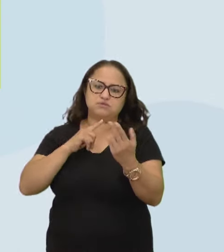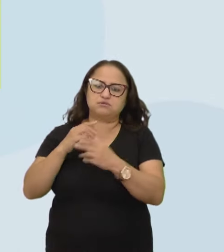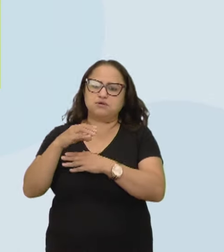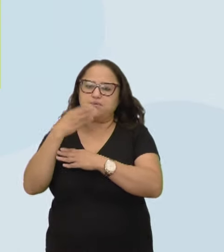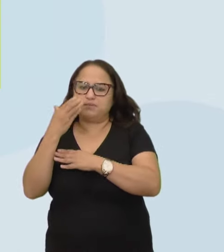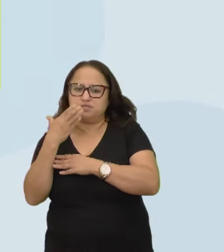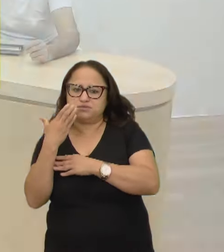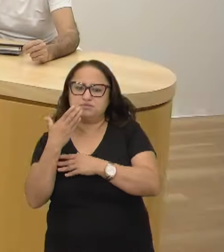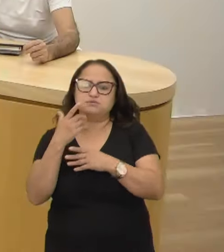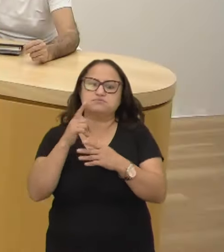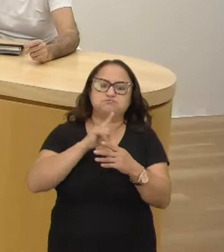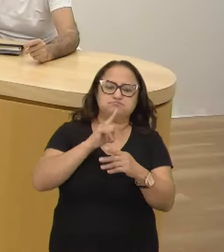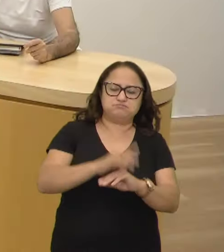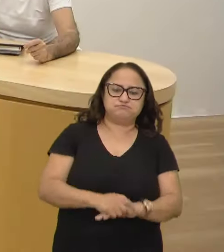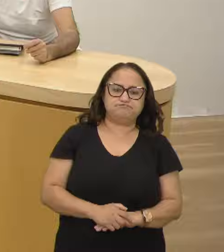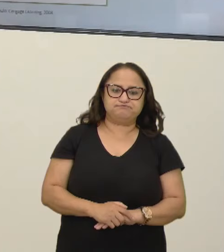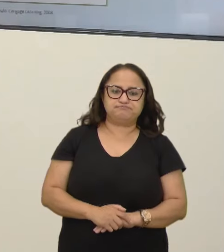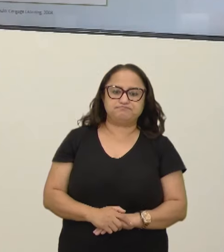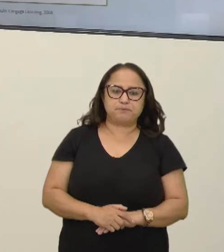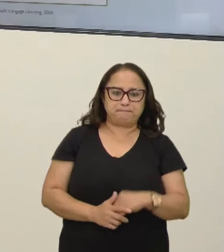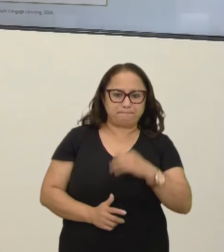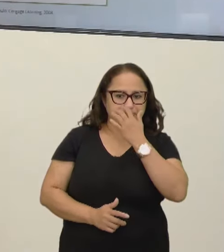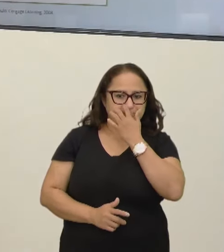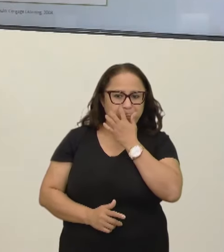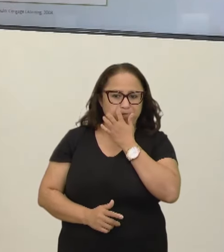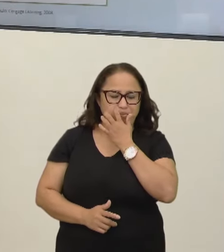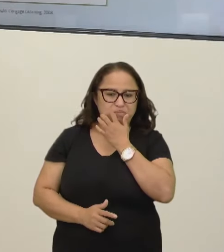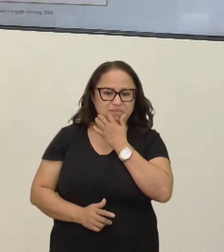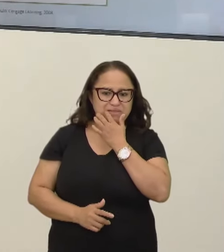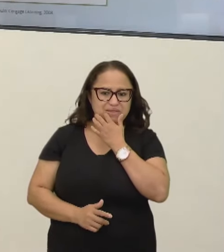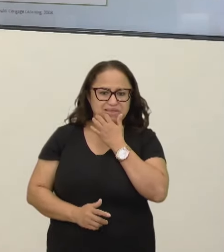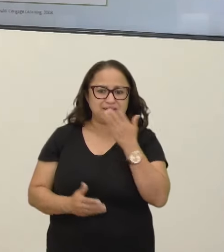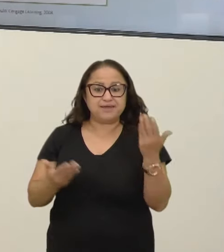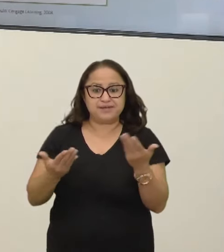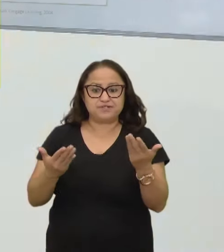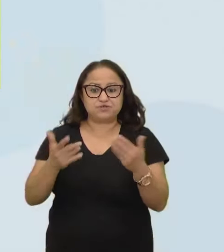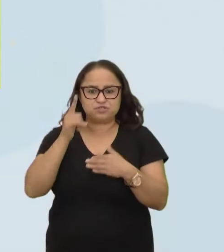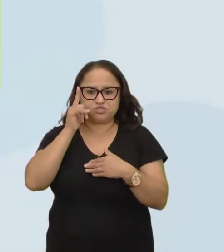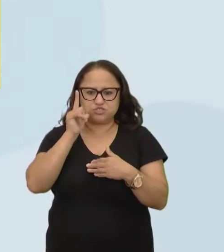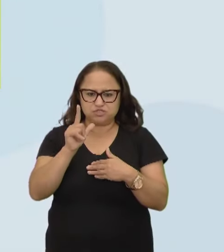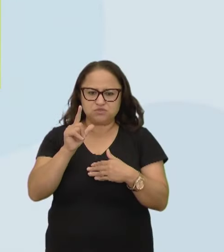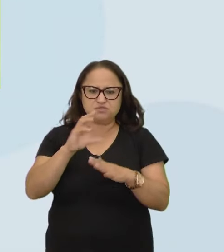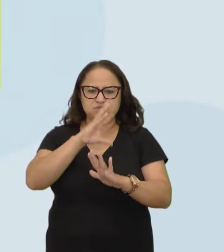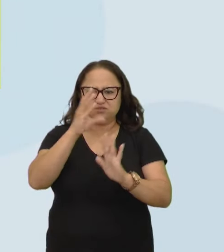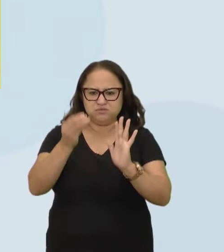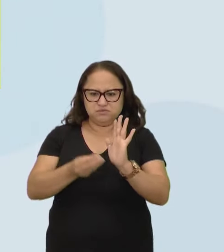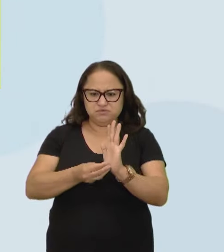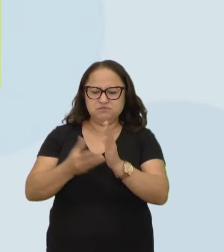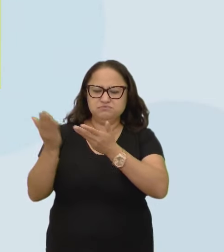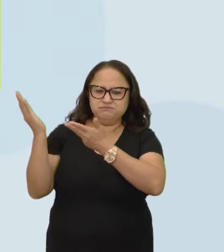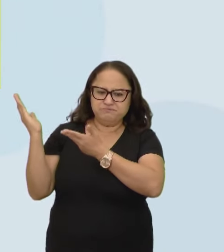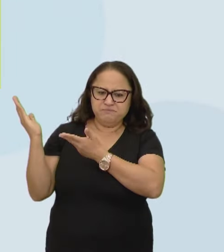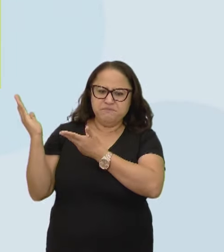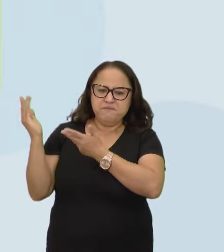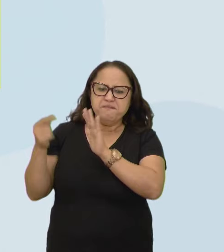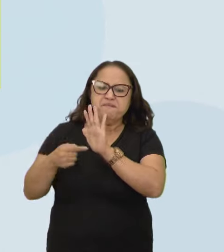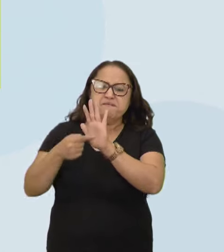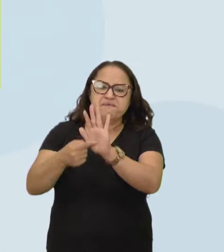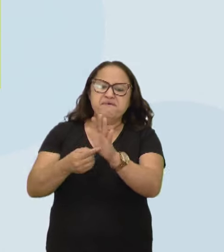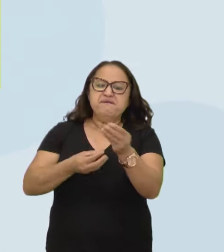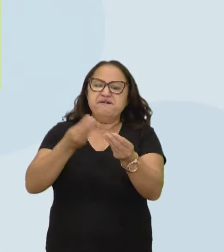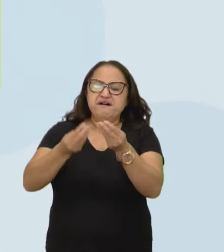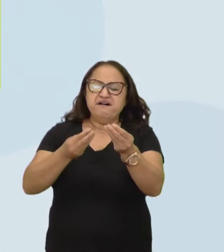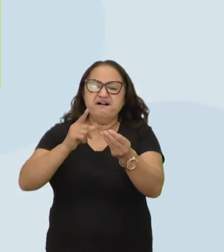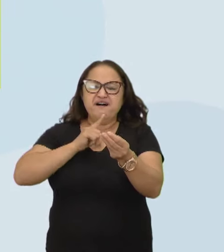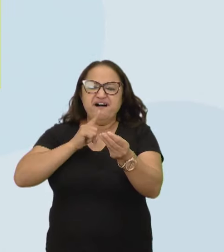bolinhas. Aí, olha só. Aqui, agora a gente conseguiu completar todo o quadro e deixar bem mais